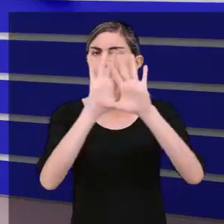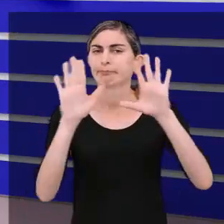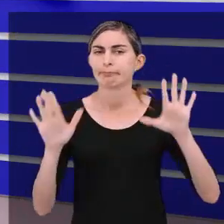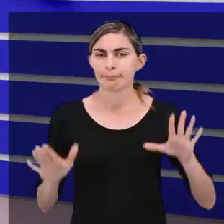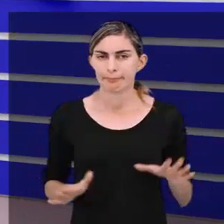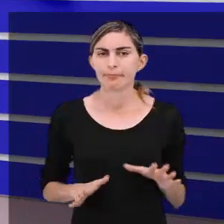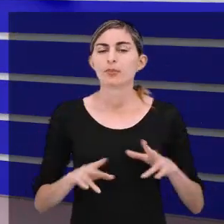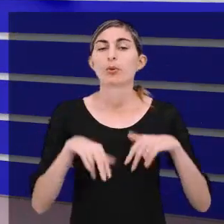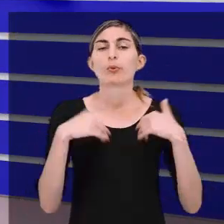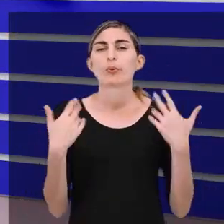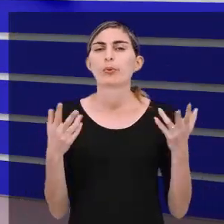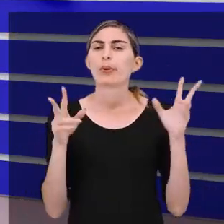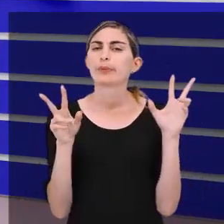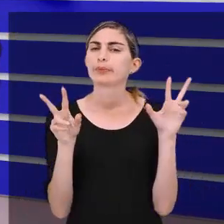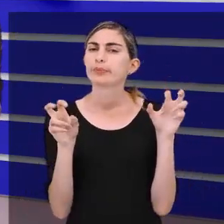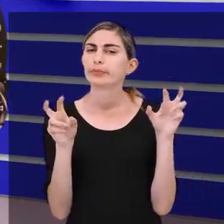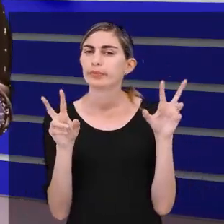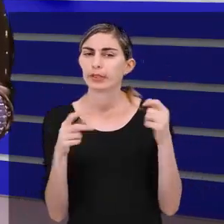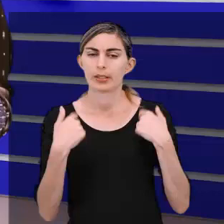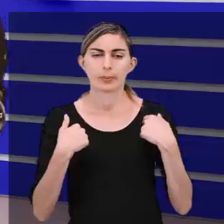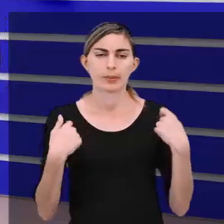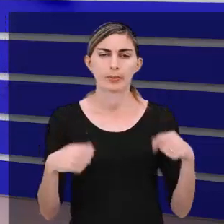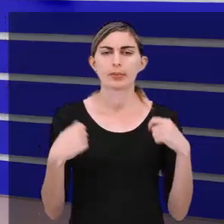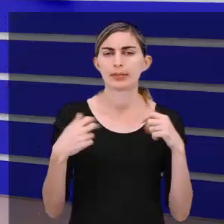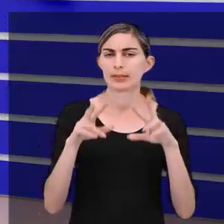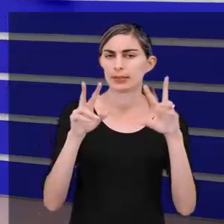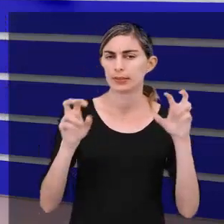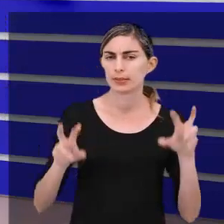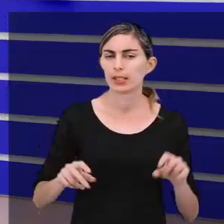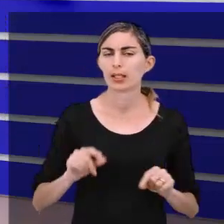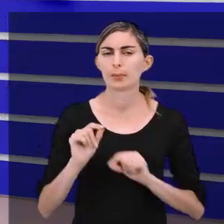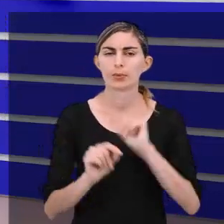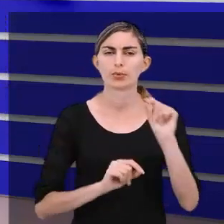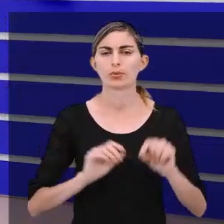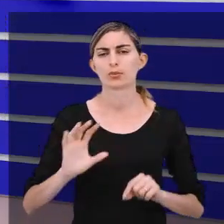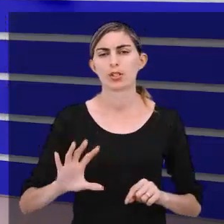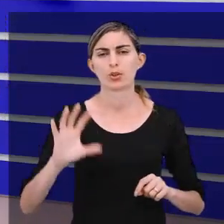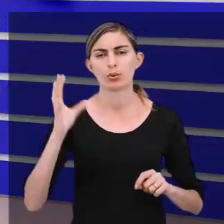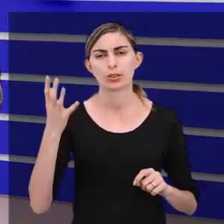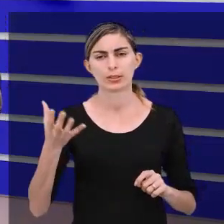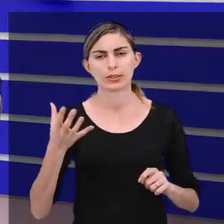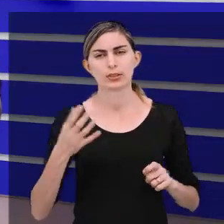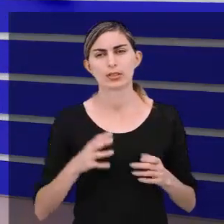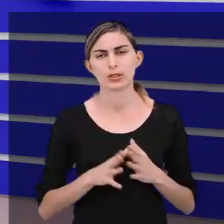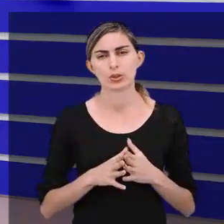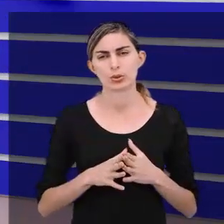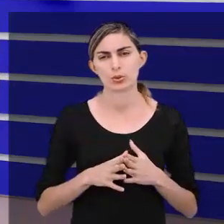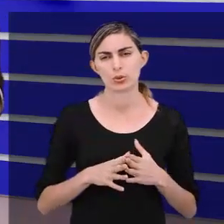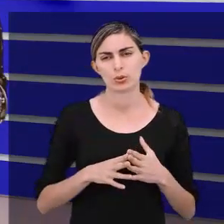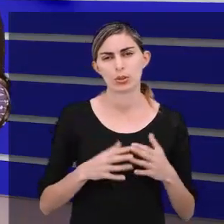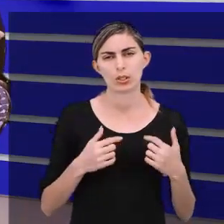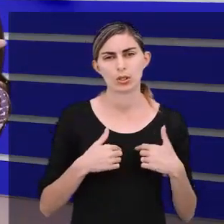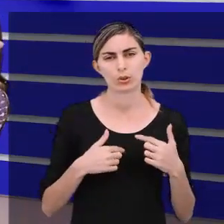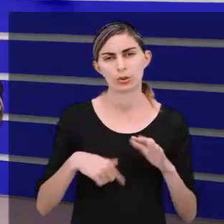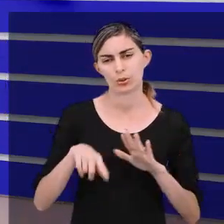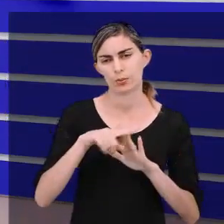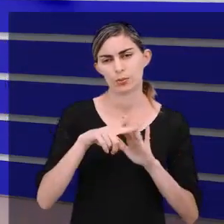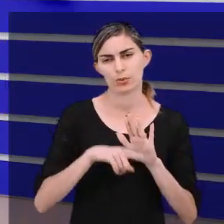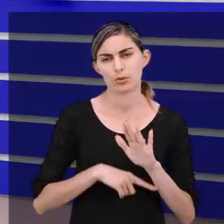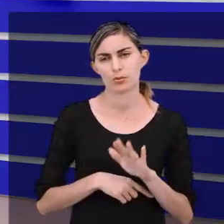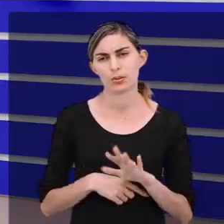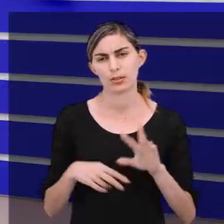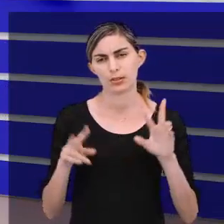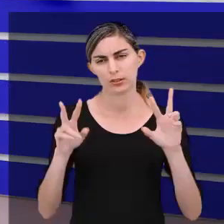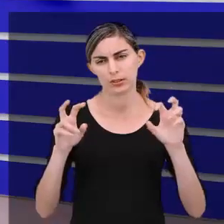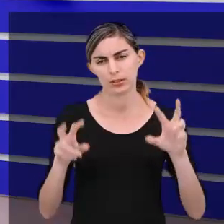Qual vai ser o tema que vai ser tratado? Bom, eu preciso levantar aqui o que é que está acontecendo eu tenho uma programação de tema, então